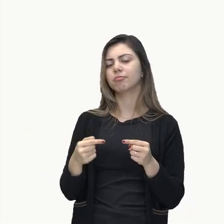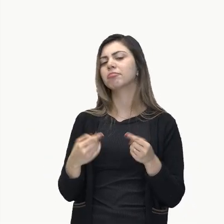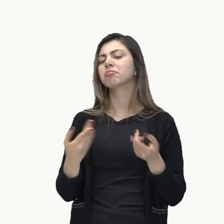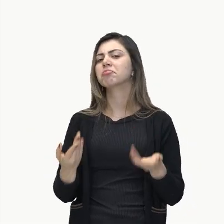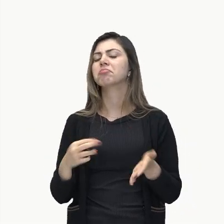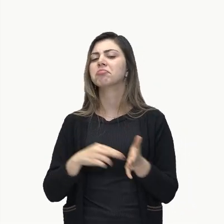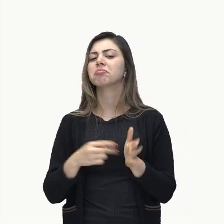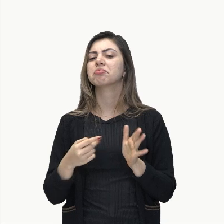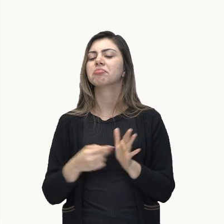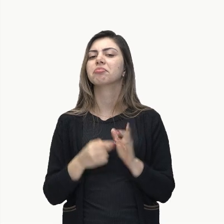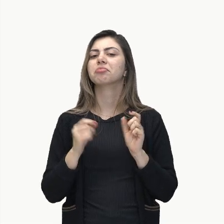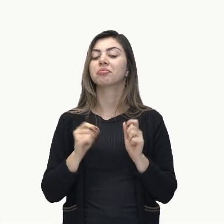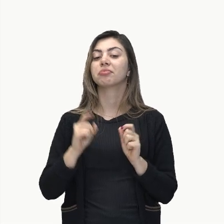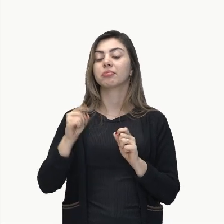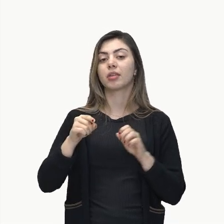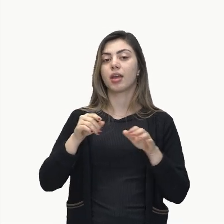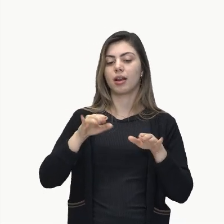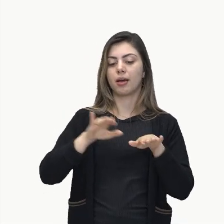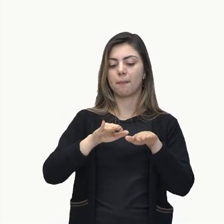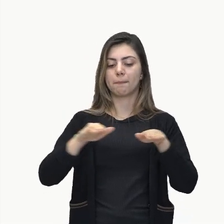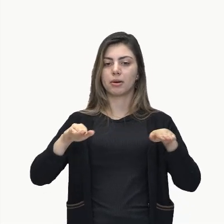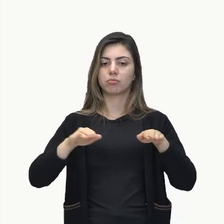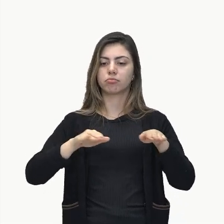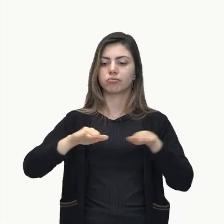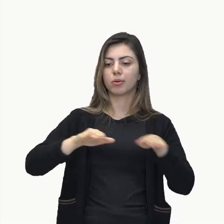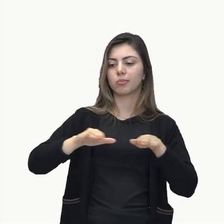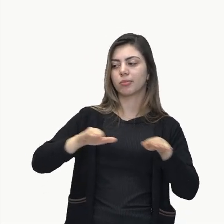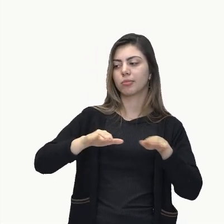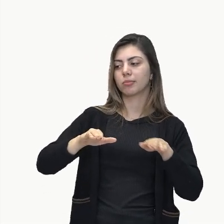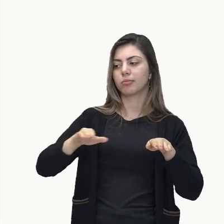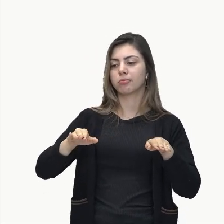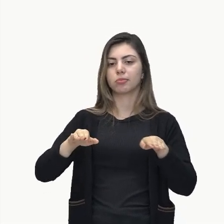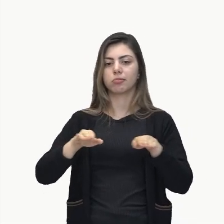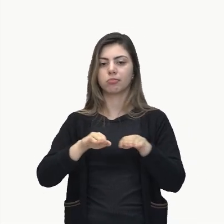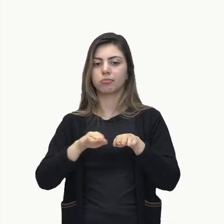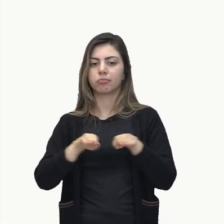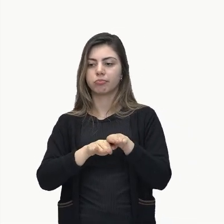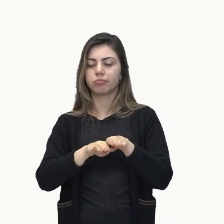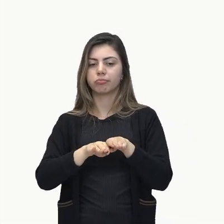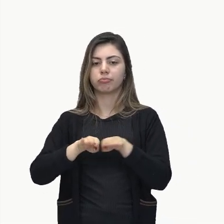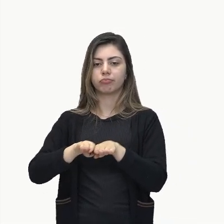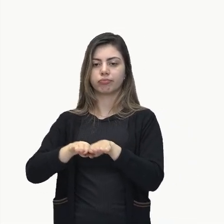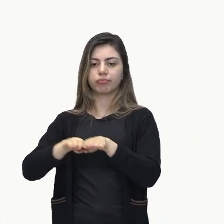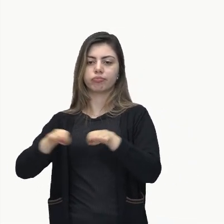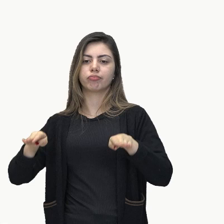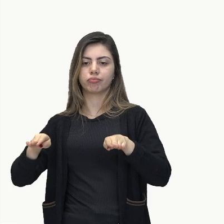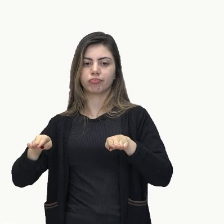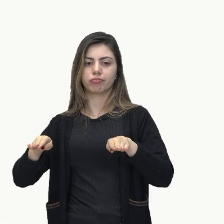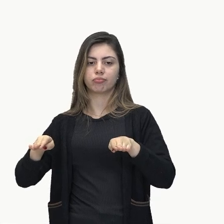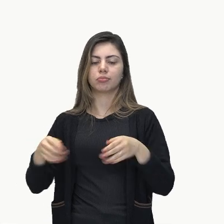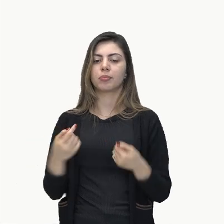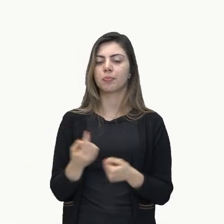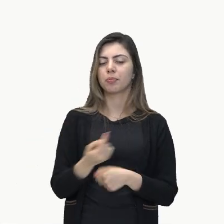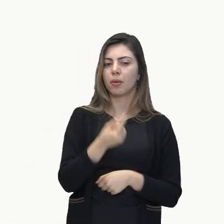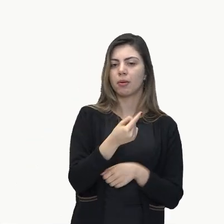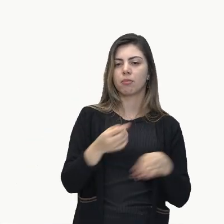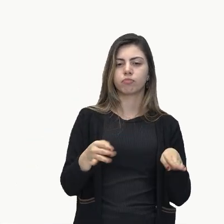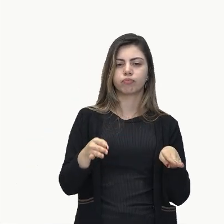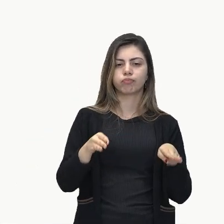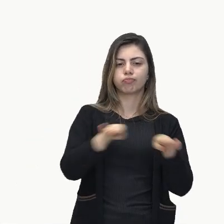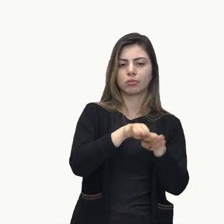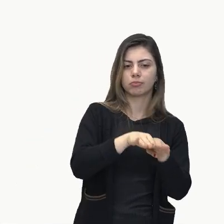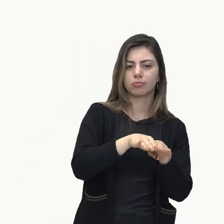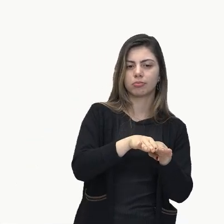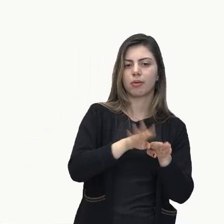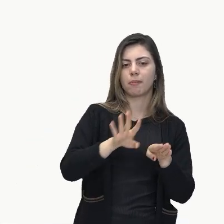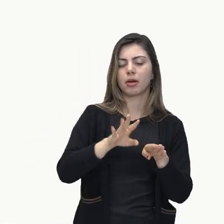respeito ali ao movimento que as placas tectônicas fazem. Então, se nesse caso aqui elas estão se